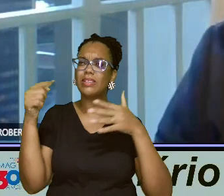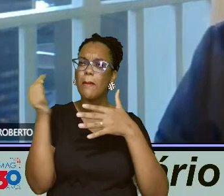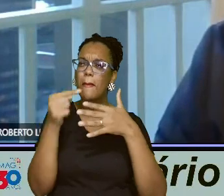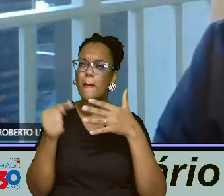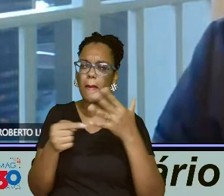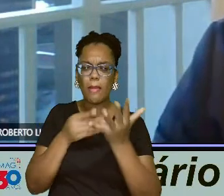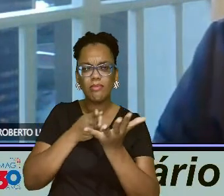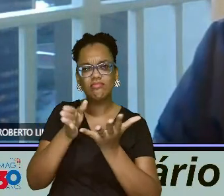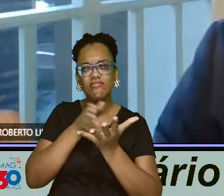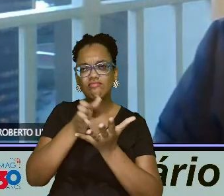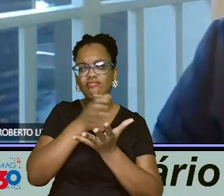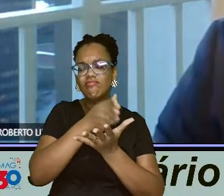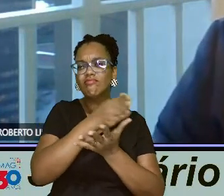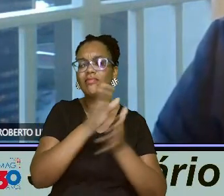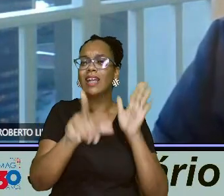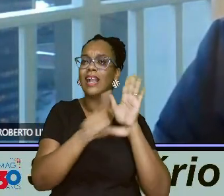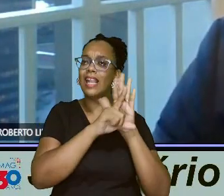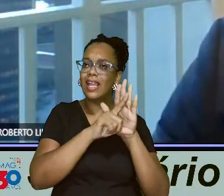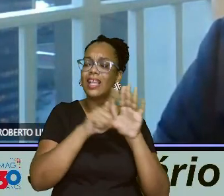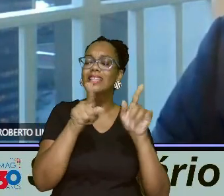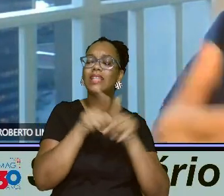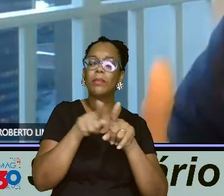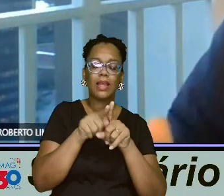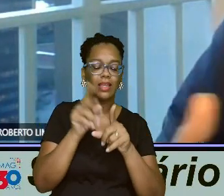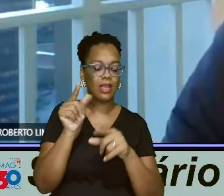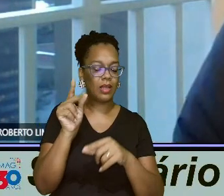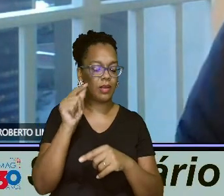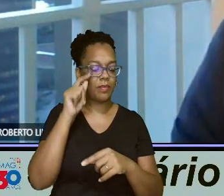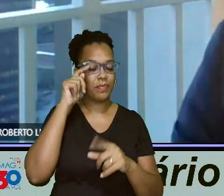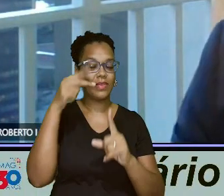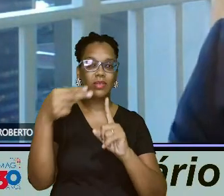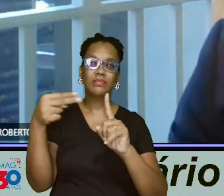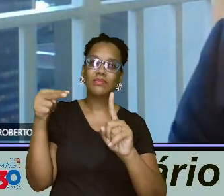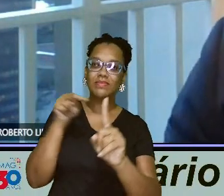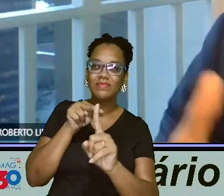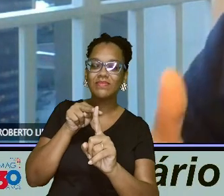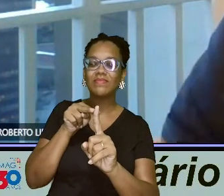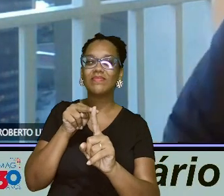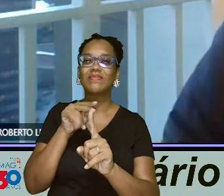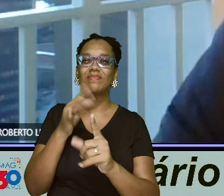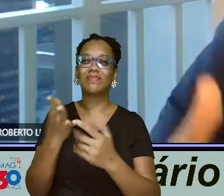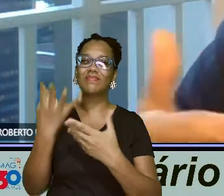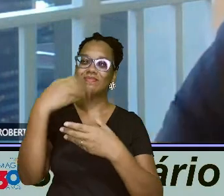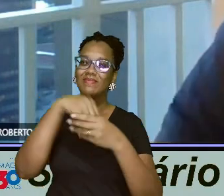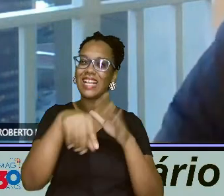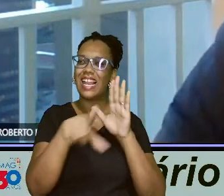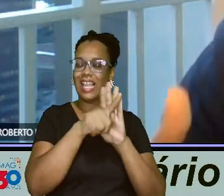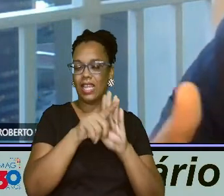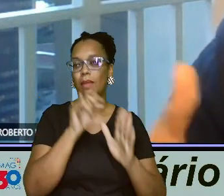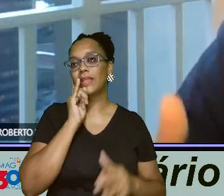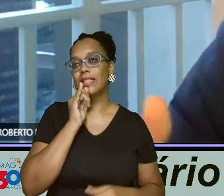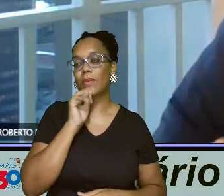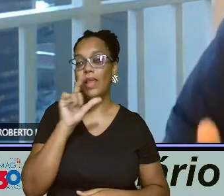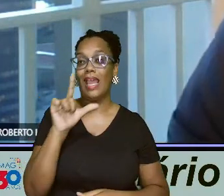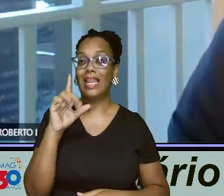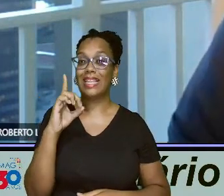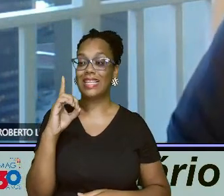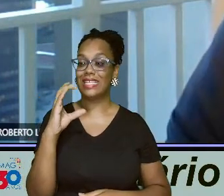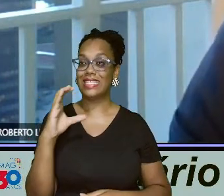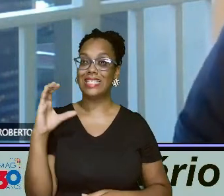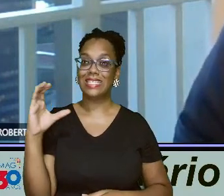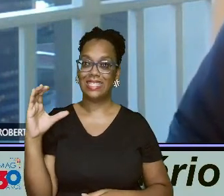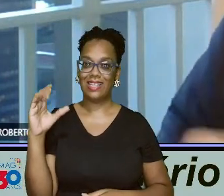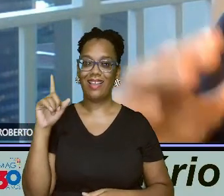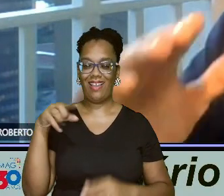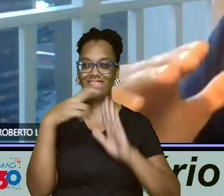legislativas quanto do ponto de vista infralegal, como, por exemplo, o RDCC, que é o Regime Diferenciado de